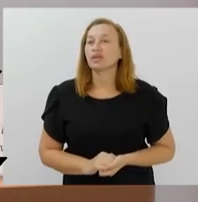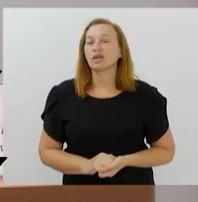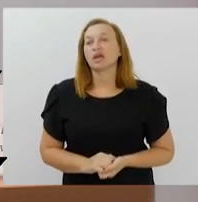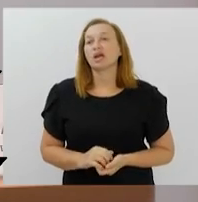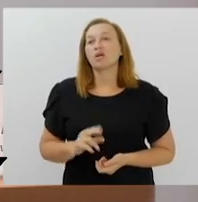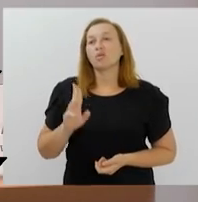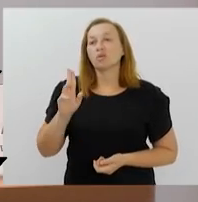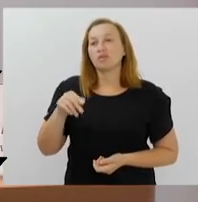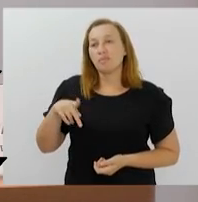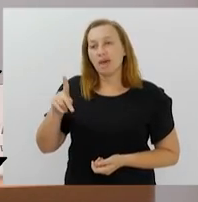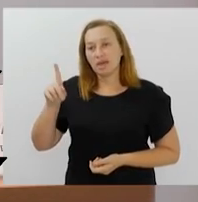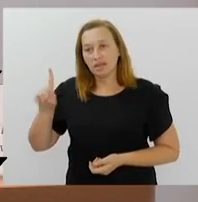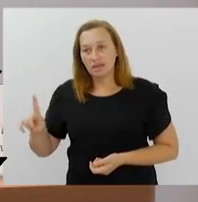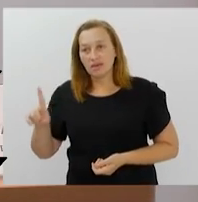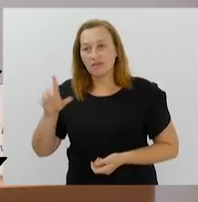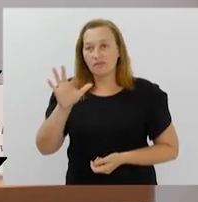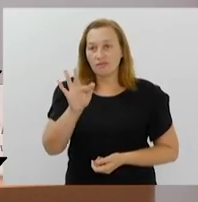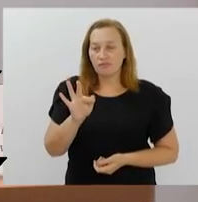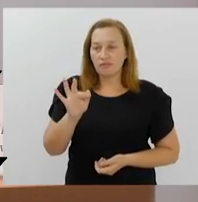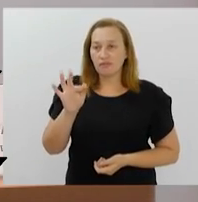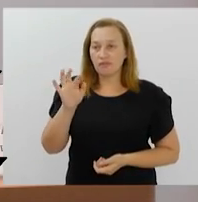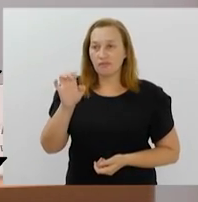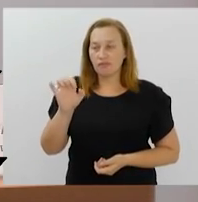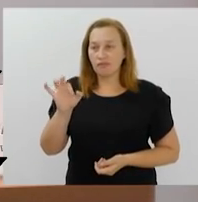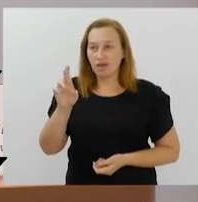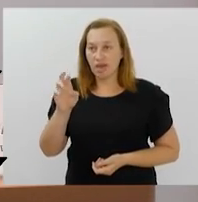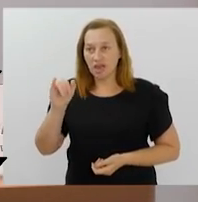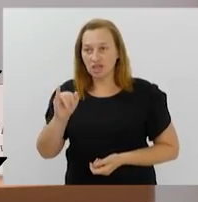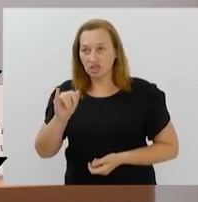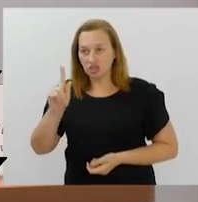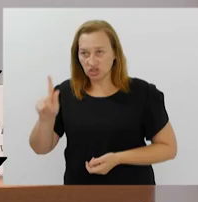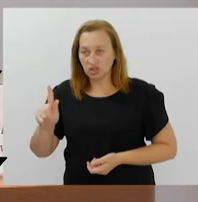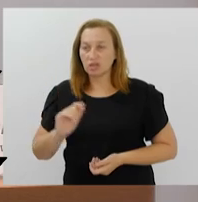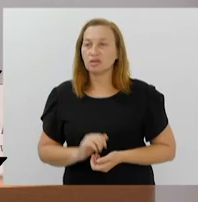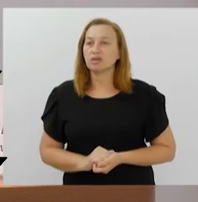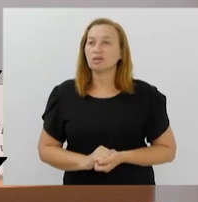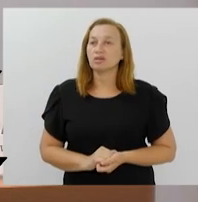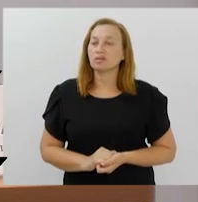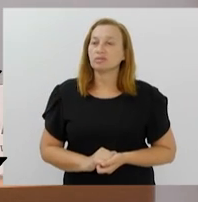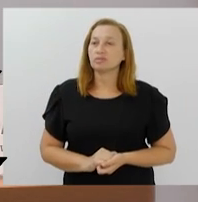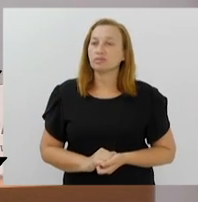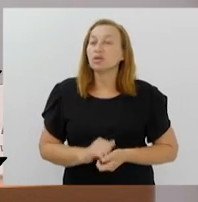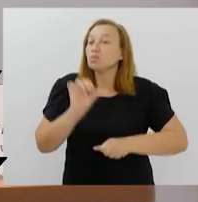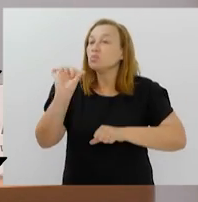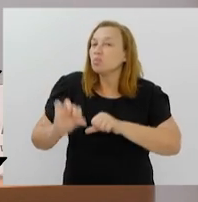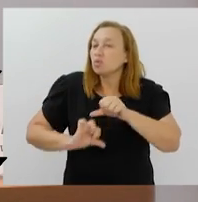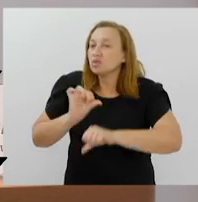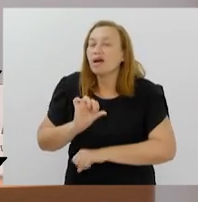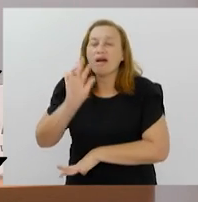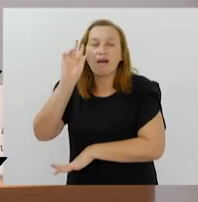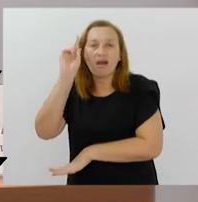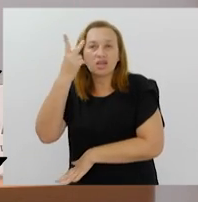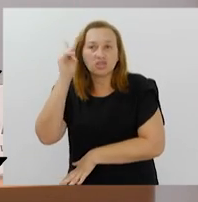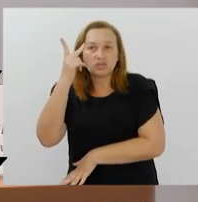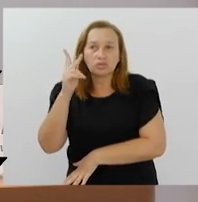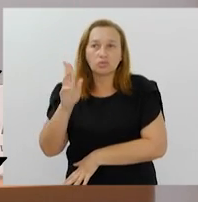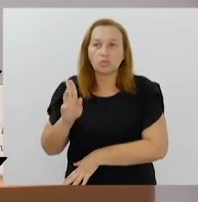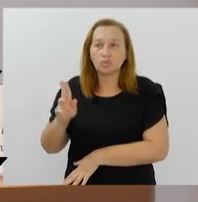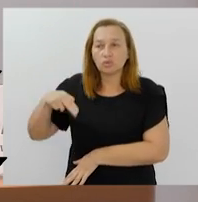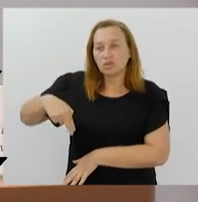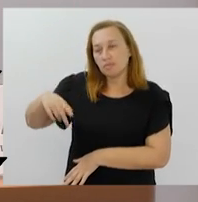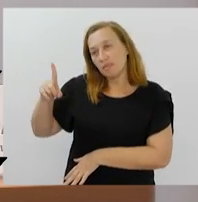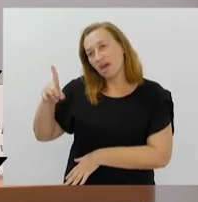Unimed ferge ela vem eh num ímpeto tá de mudar essa história da Unimed